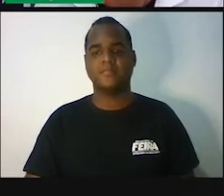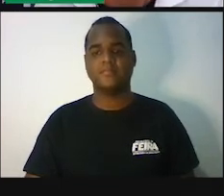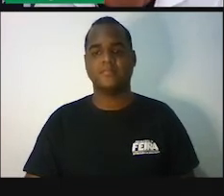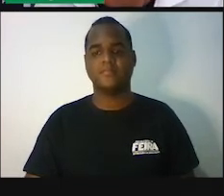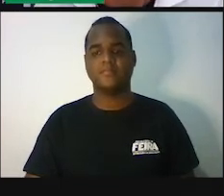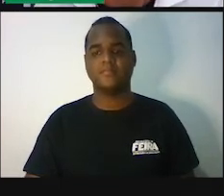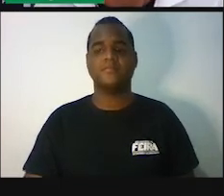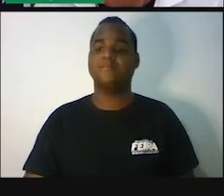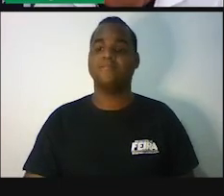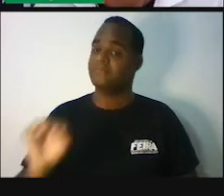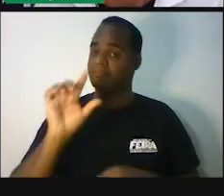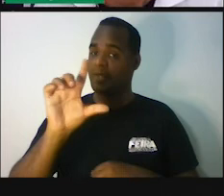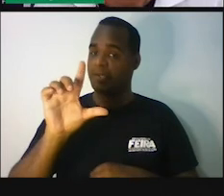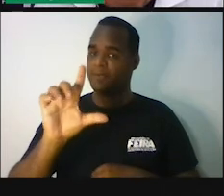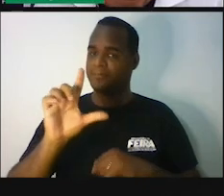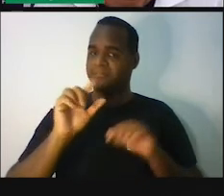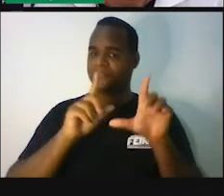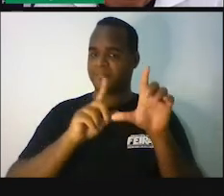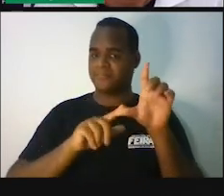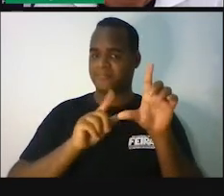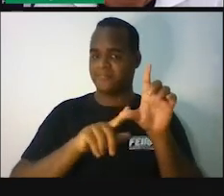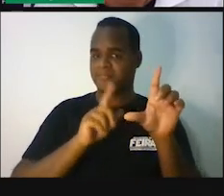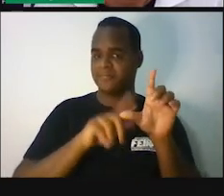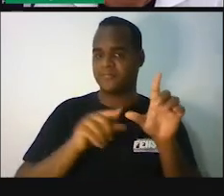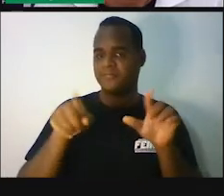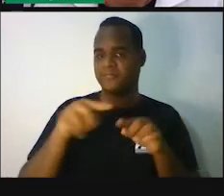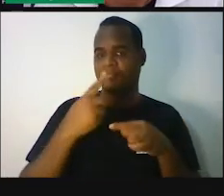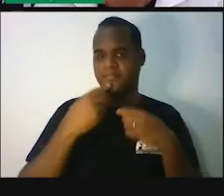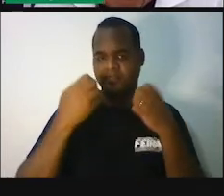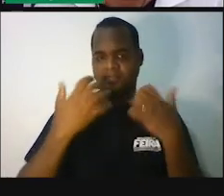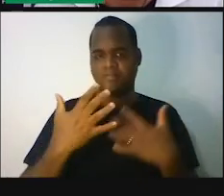Essa aí é a letra L minúscula. Eu fiz uma